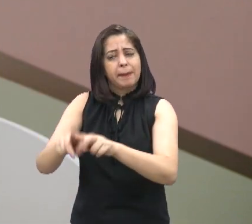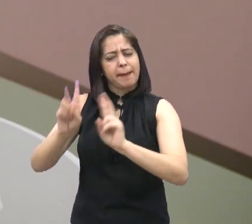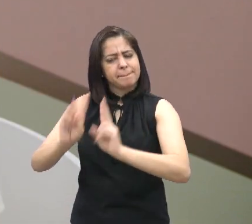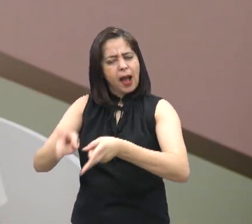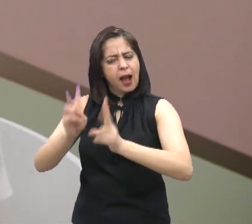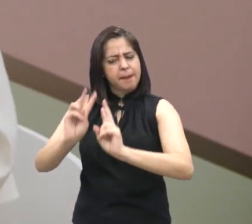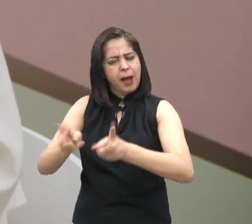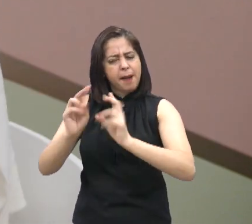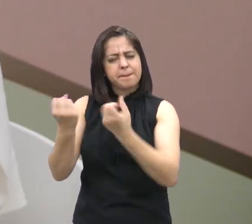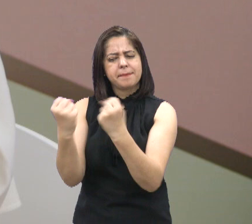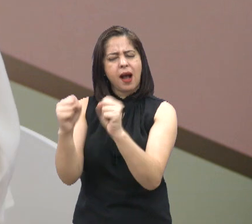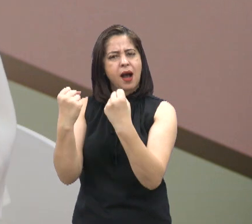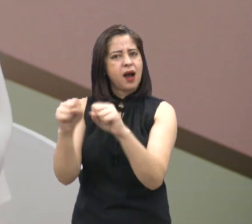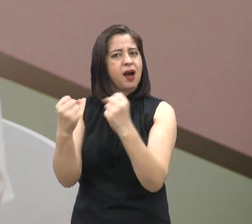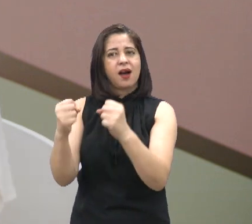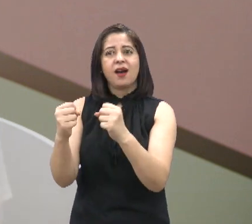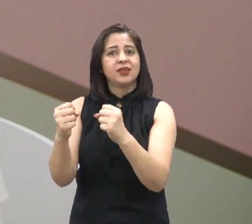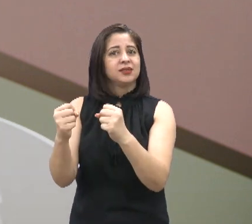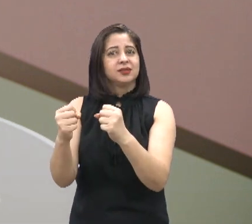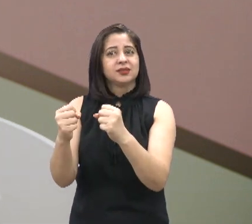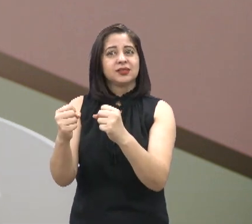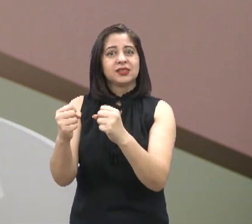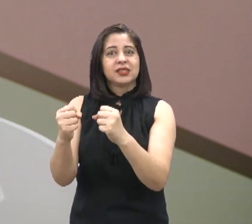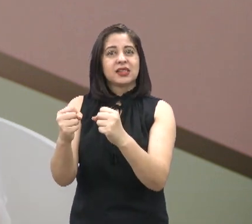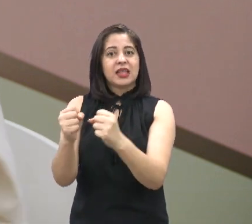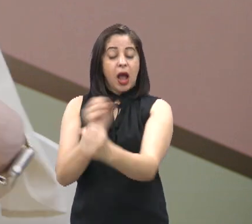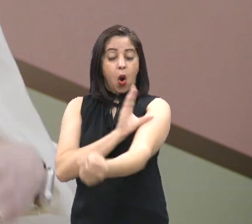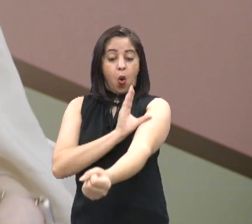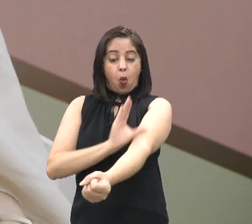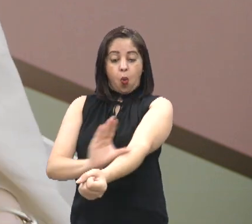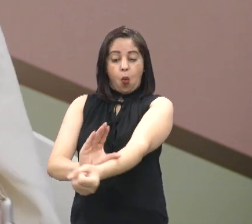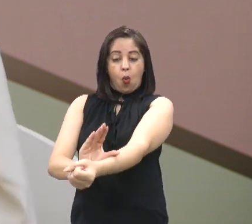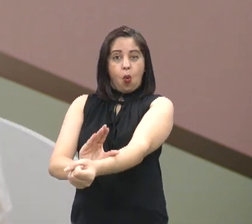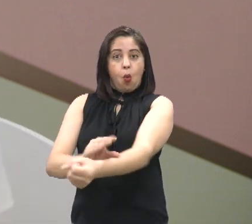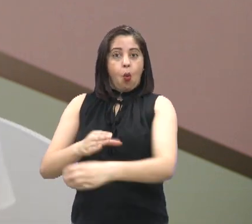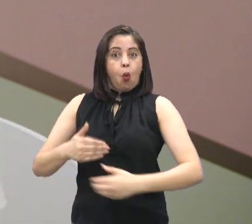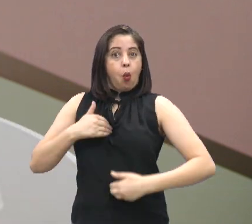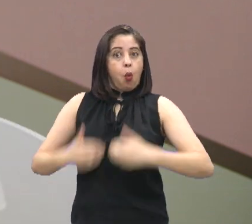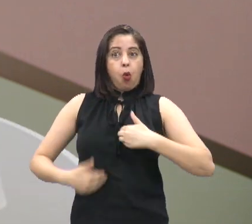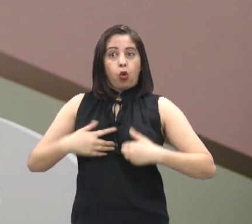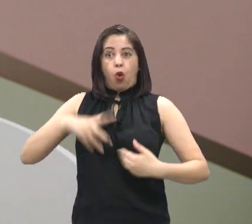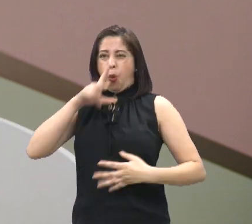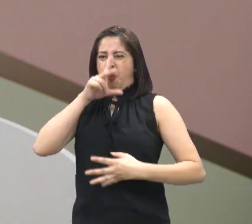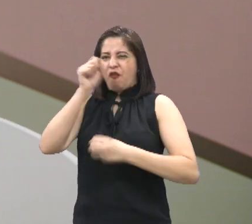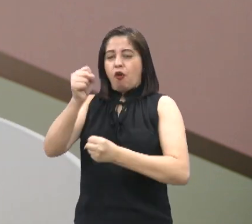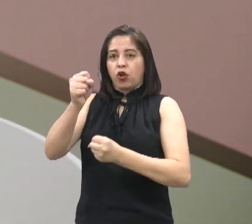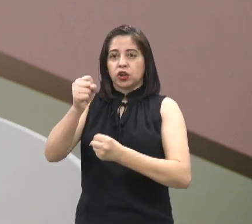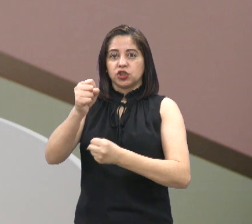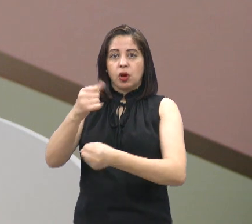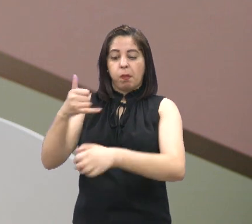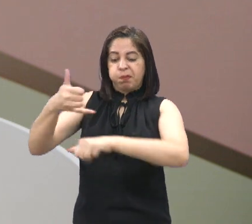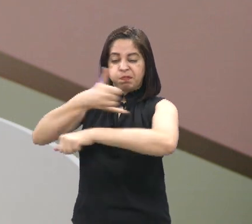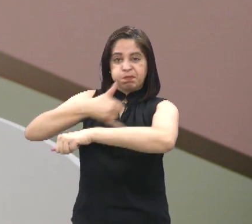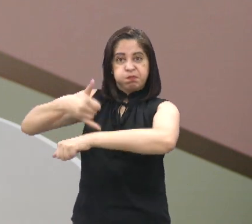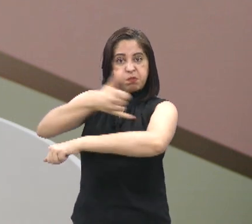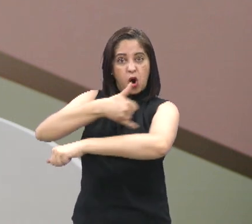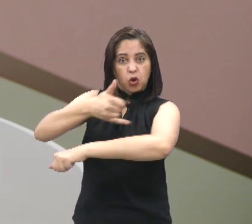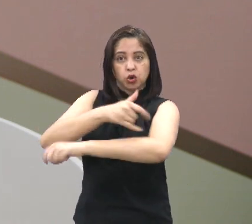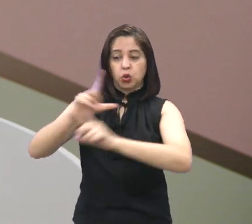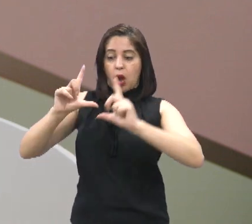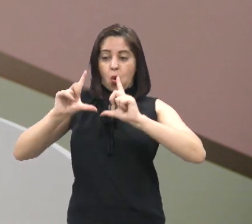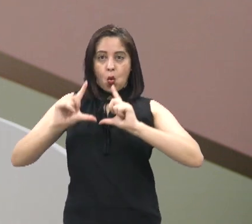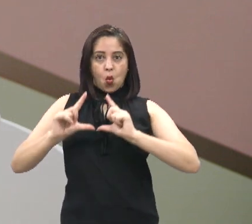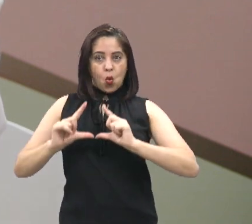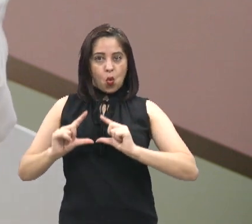melhor, mais força muscular a gente tem, menos gordura a gente tem, né, de aquela inversão, né, de